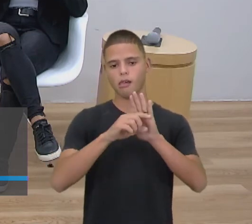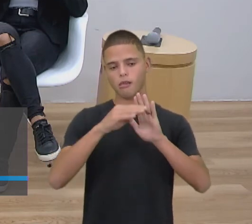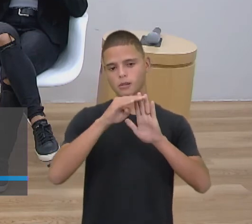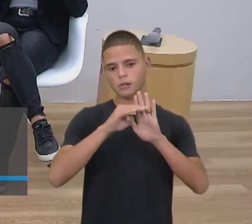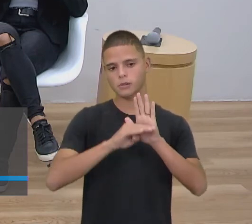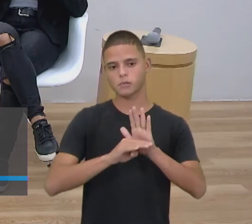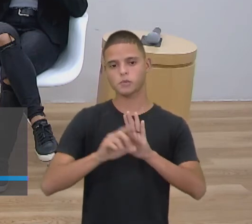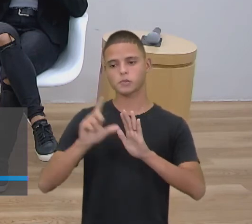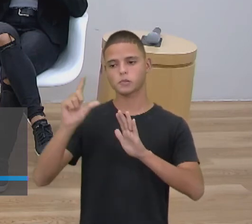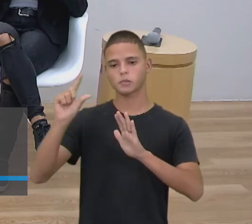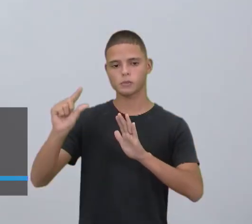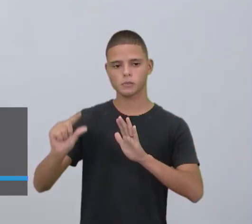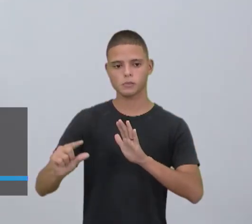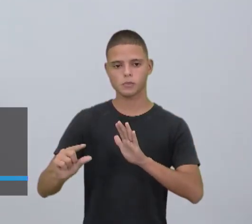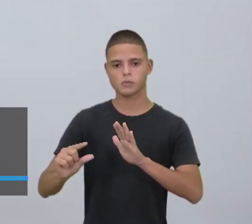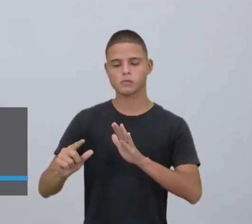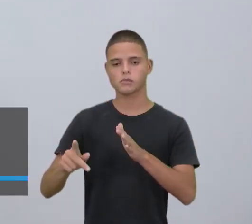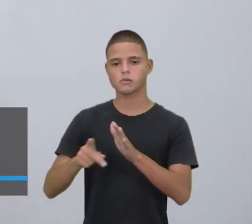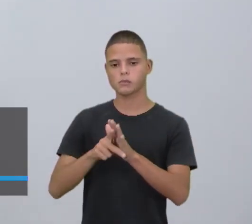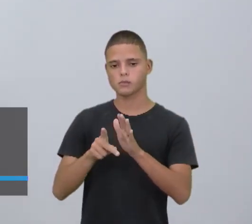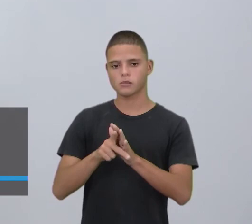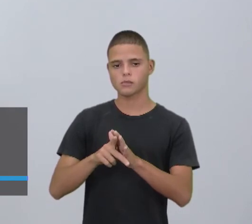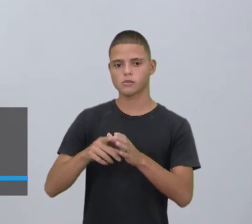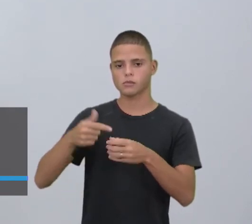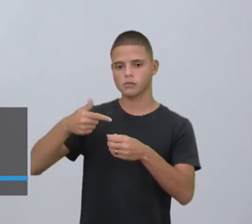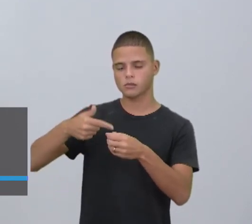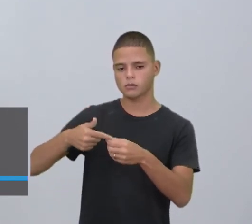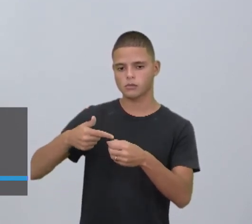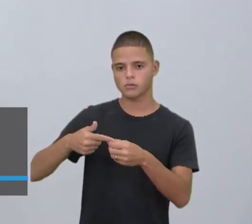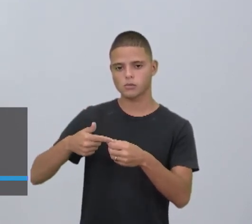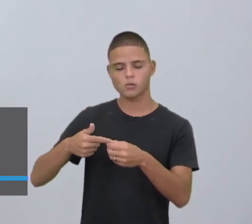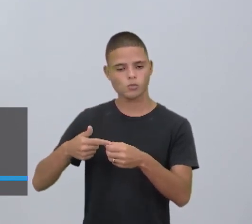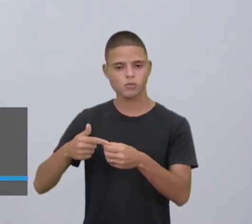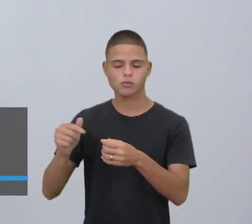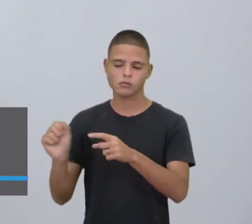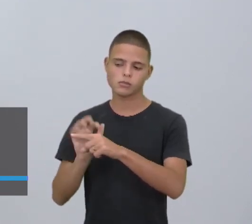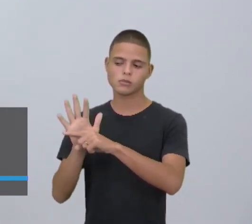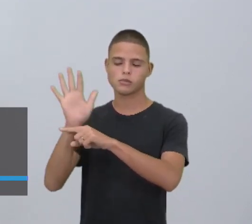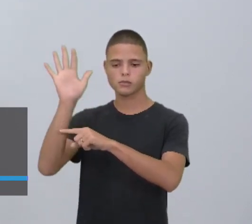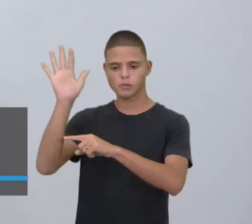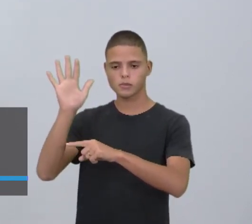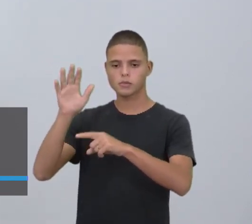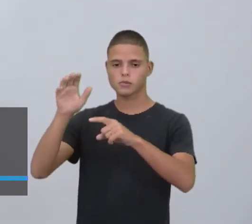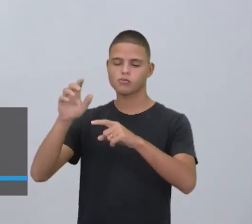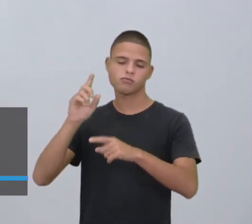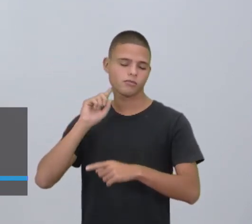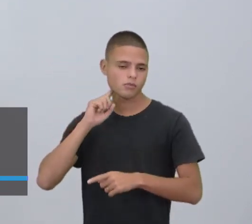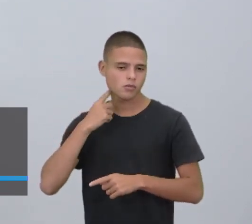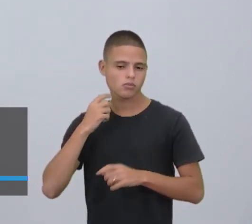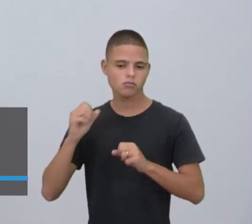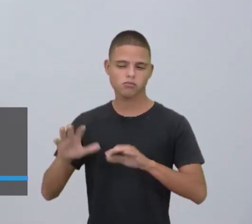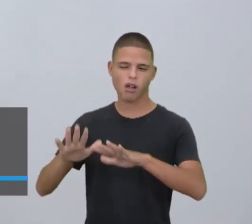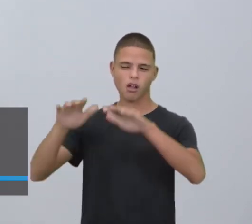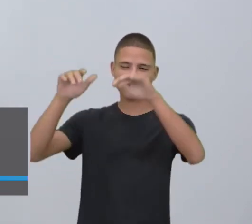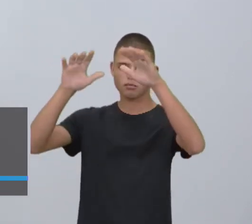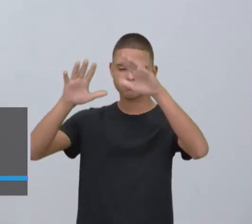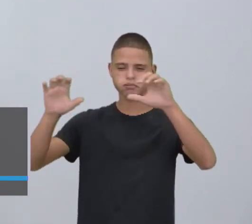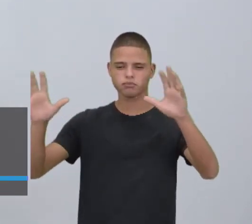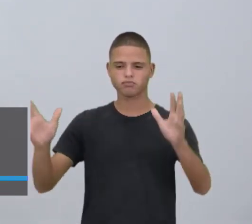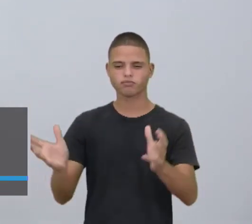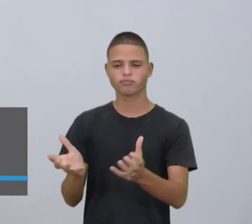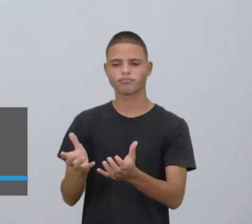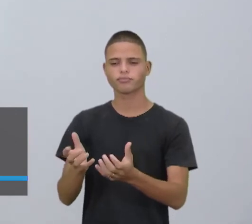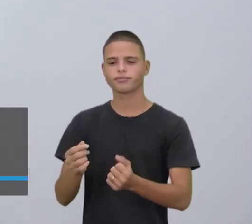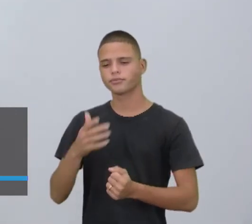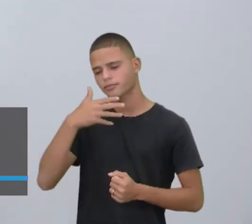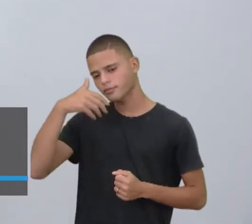você diminui a pegada de carbono, você diminui a emissão de gases de efeito estufa, né, de particulados, então